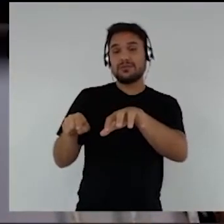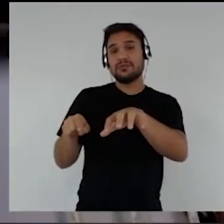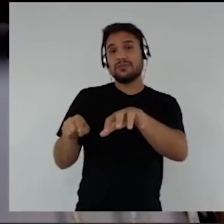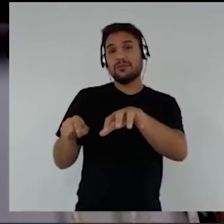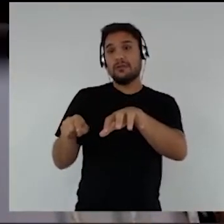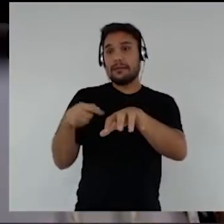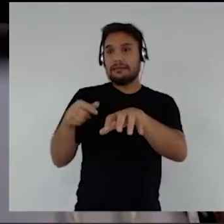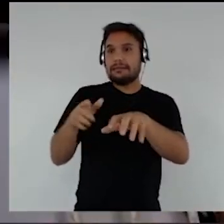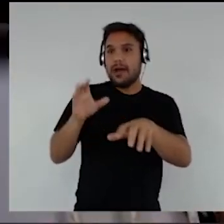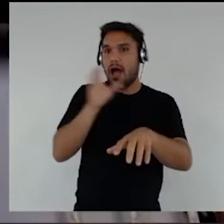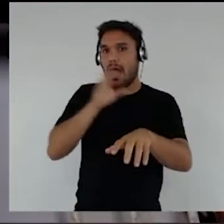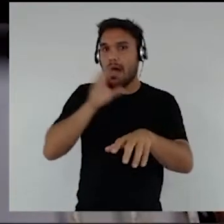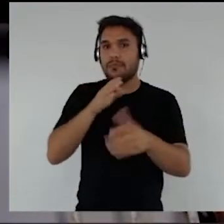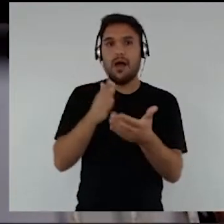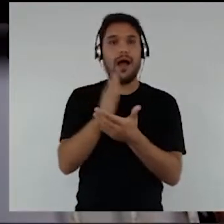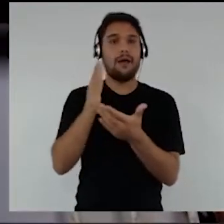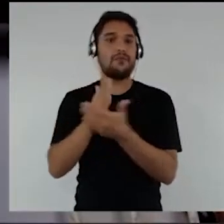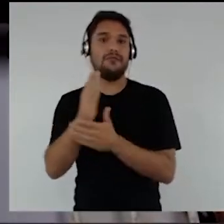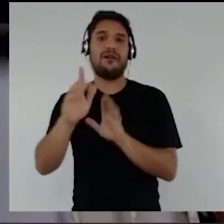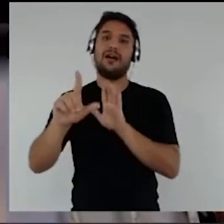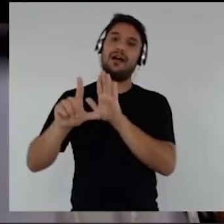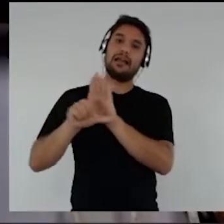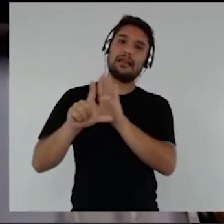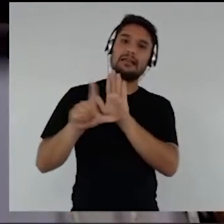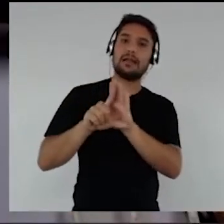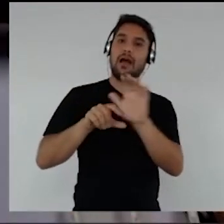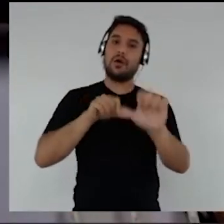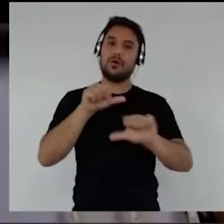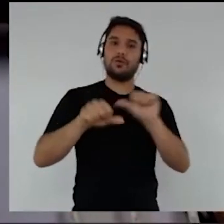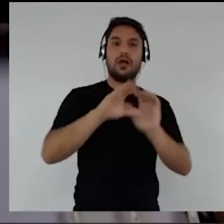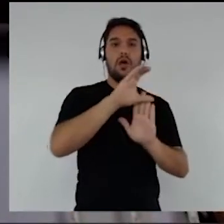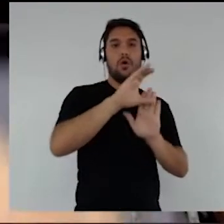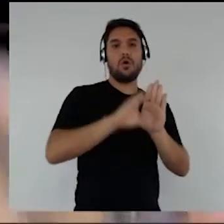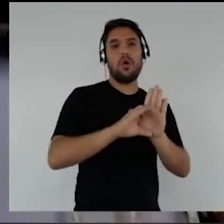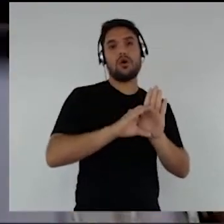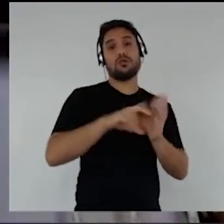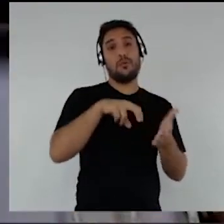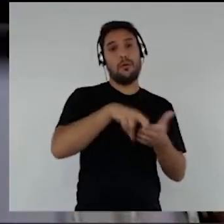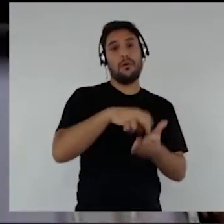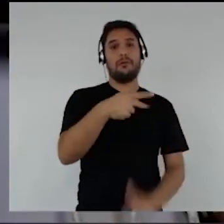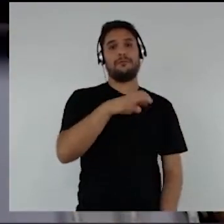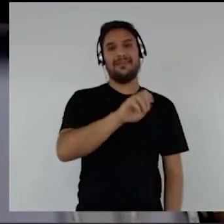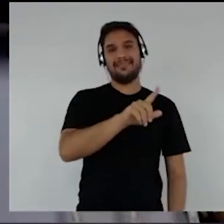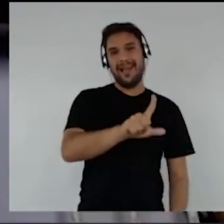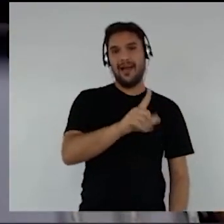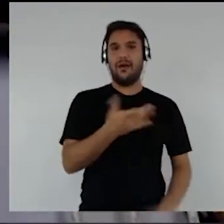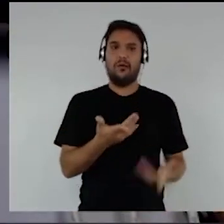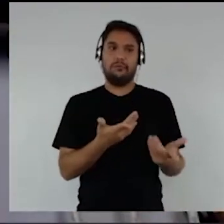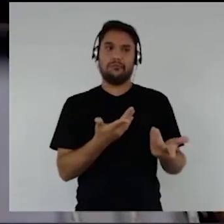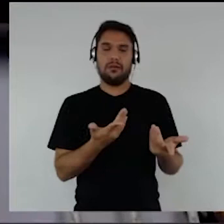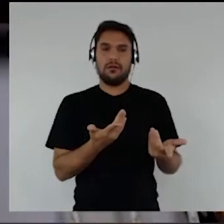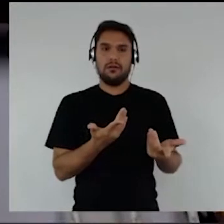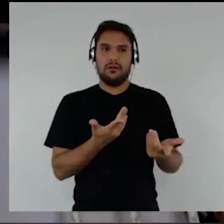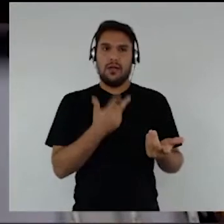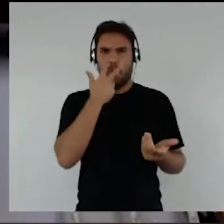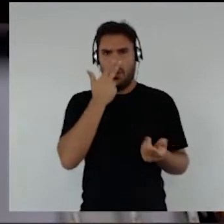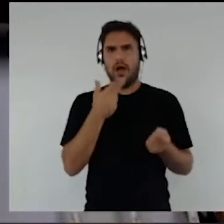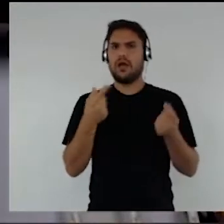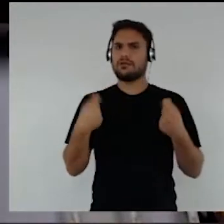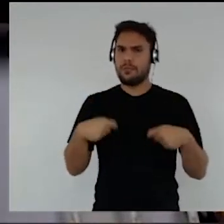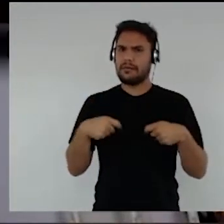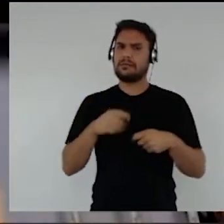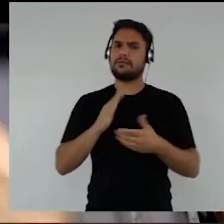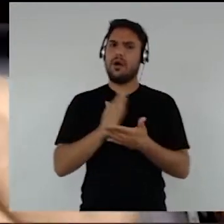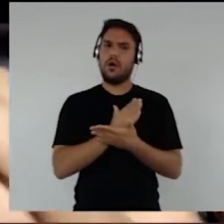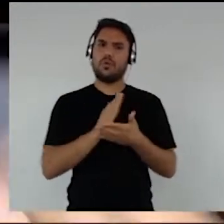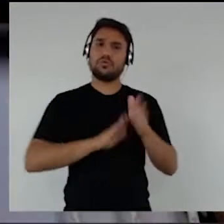se mexa para aprovar leis, para modificar o Código de Processo Penal, eventualmente, né? Então, eu acho que tem que ter um pouco de